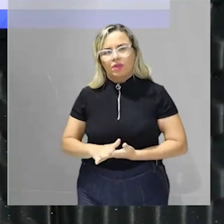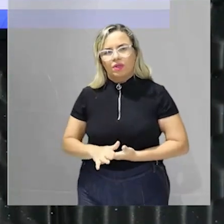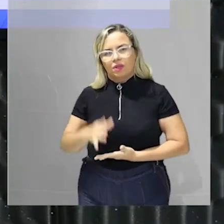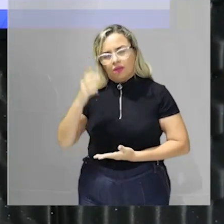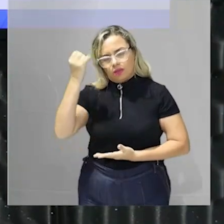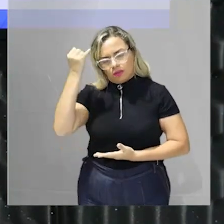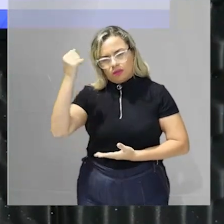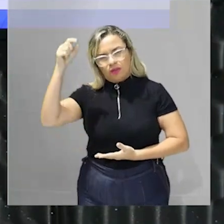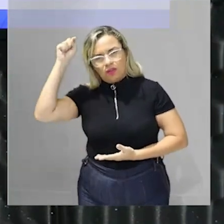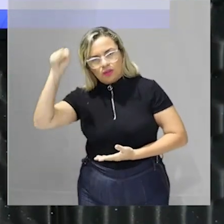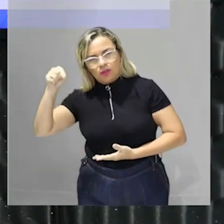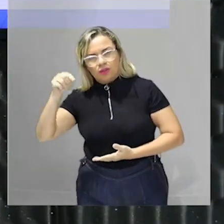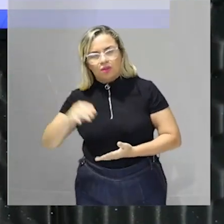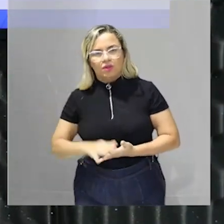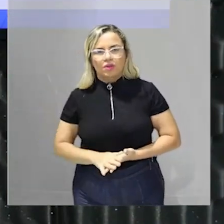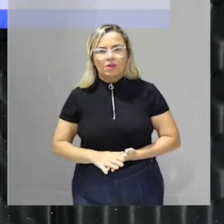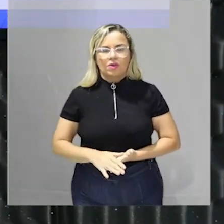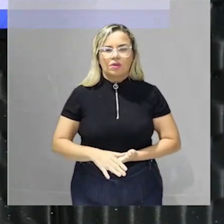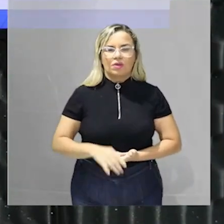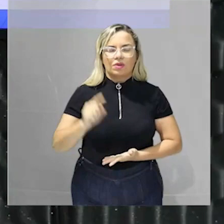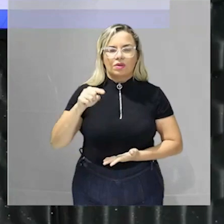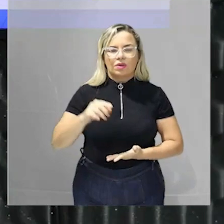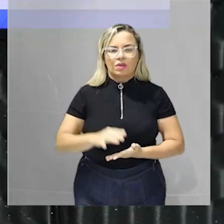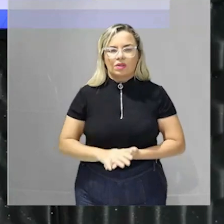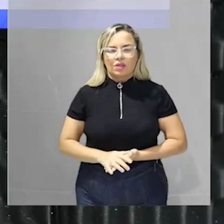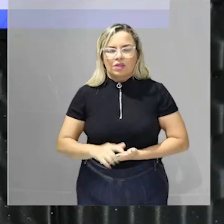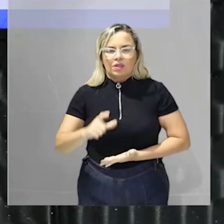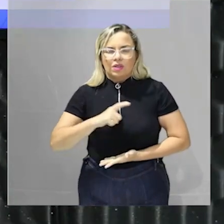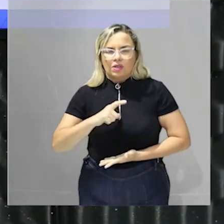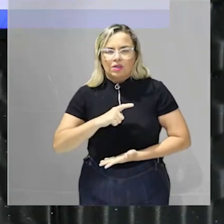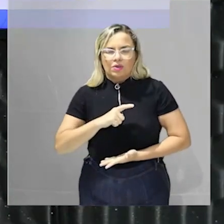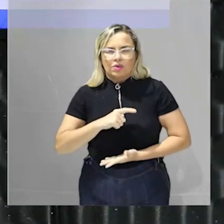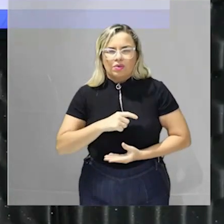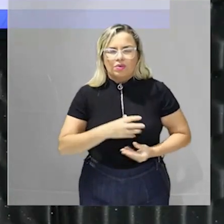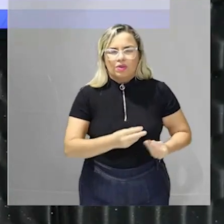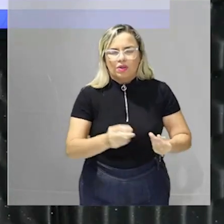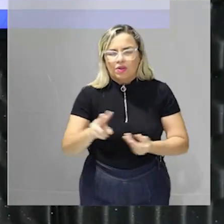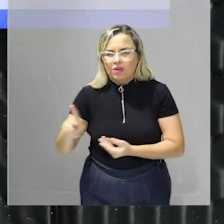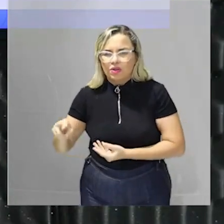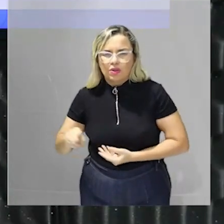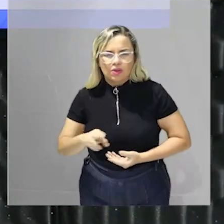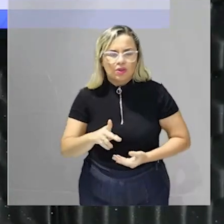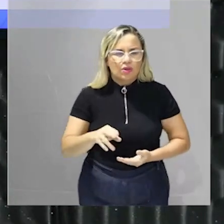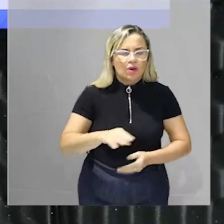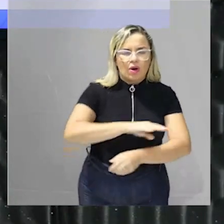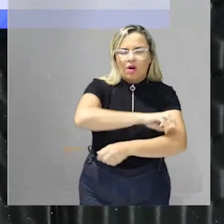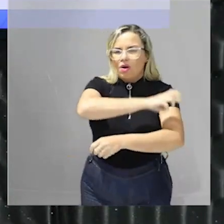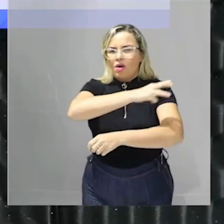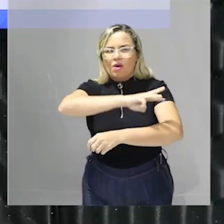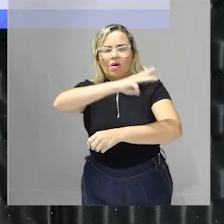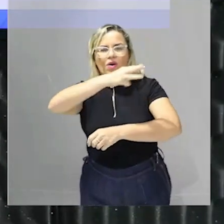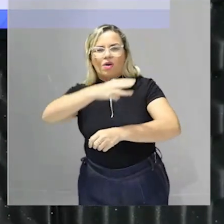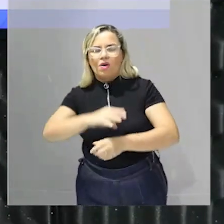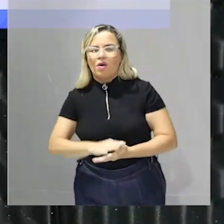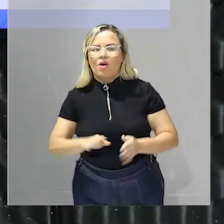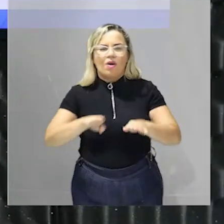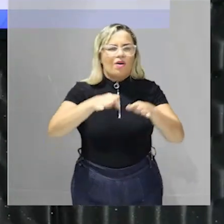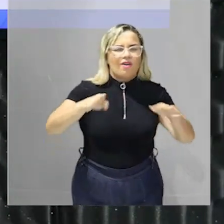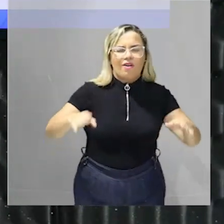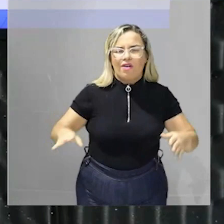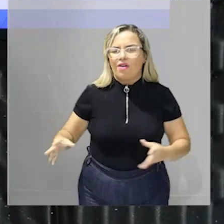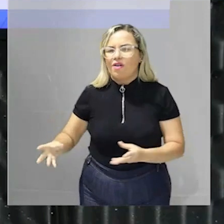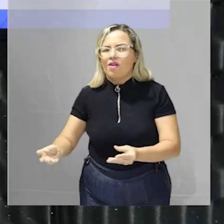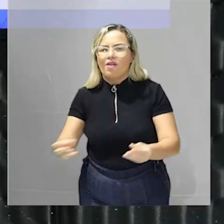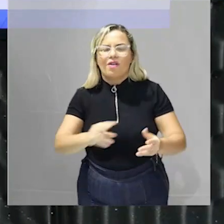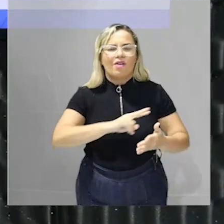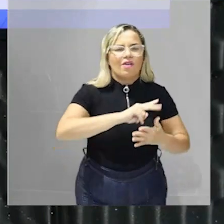ideia, aqui ela diz que ela tem tantos irmãos que não pode contar. No vale, na montanha, no mar, em muitos lugares, cada